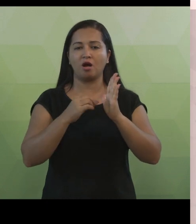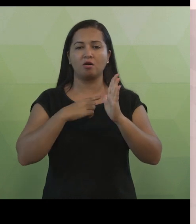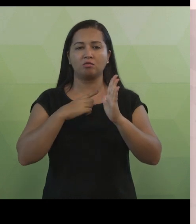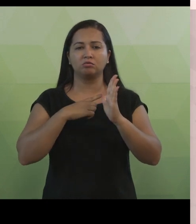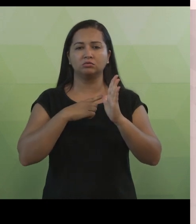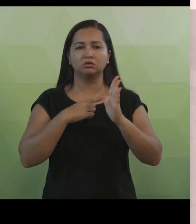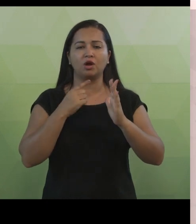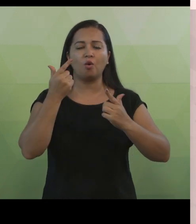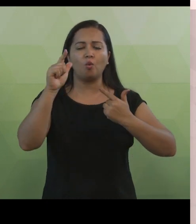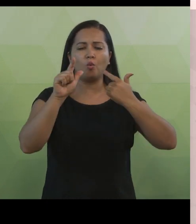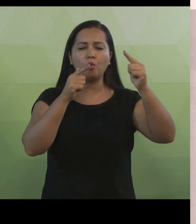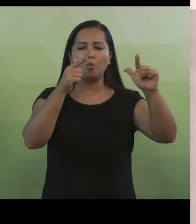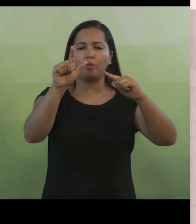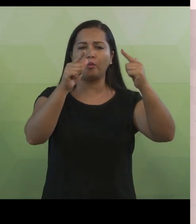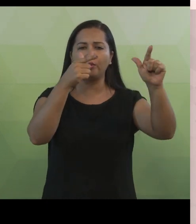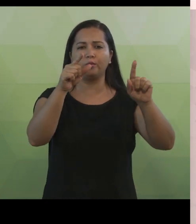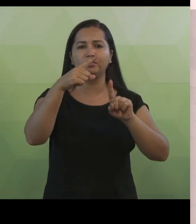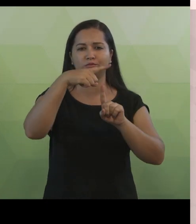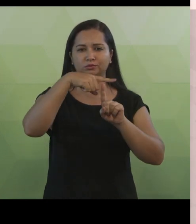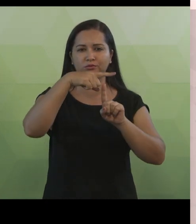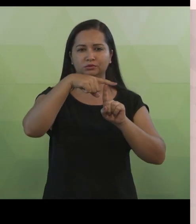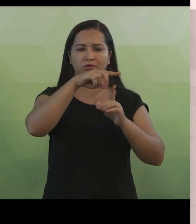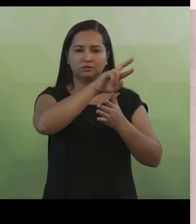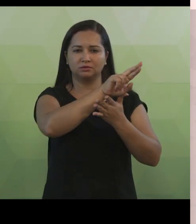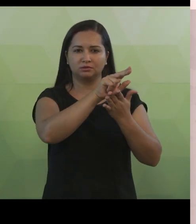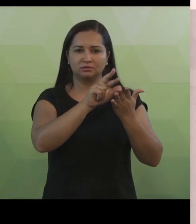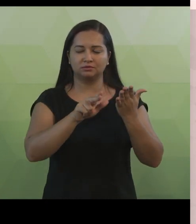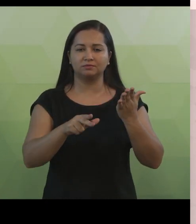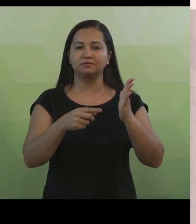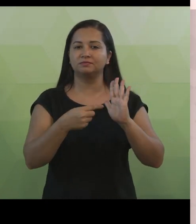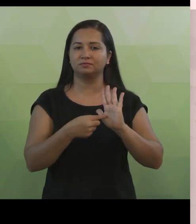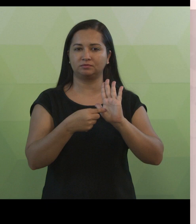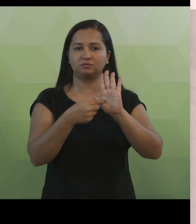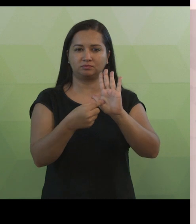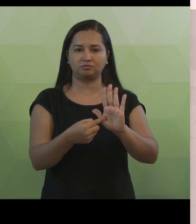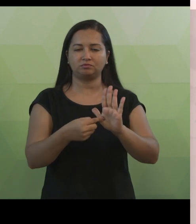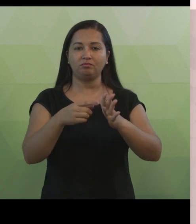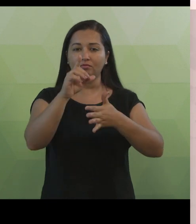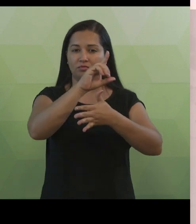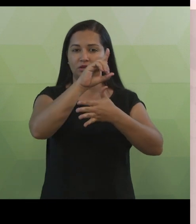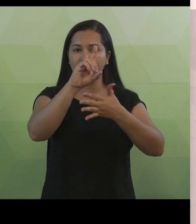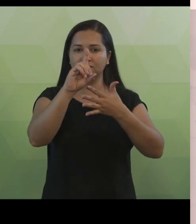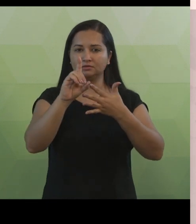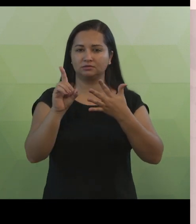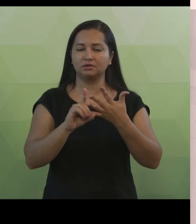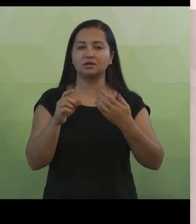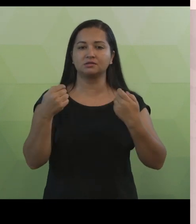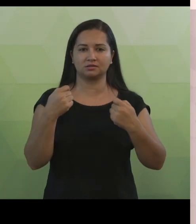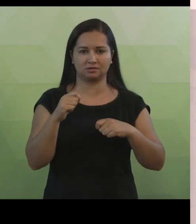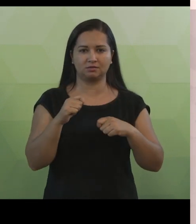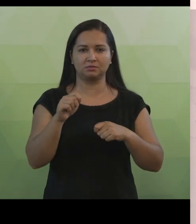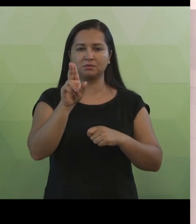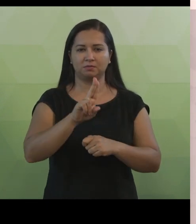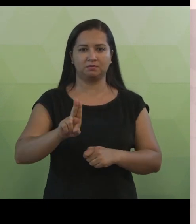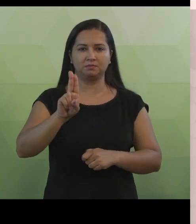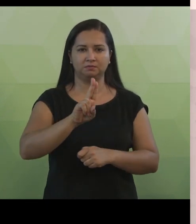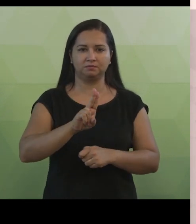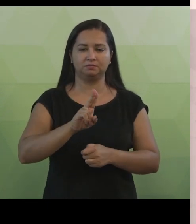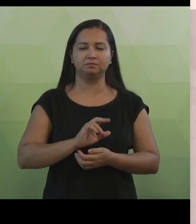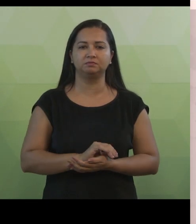tipos estruturados que estendem as possibilidades de representação dos domínios de dados necessários para as nossas